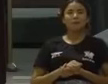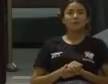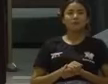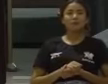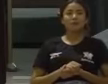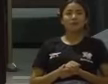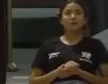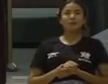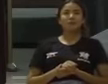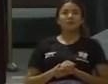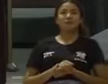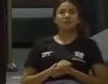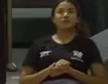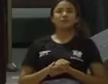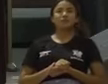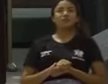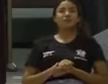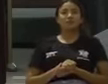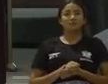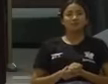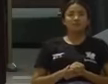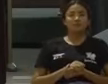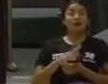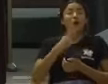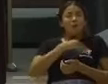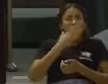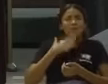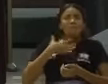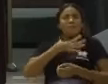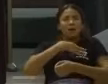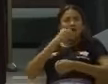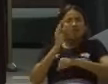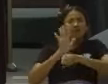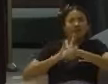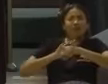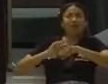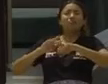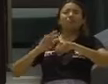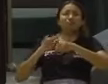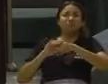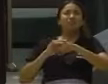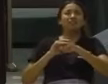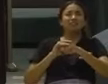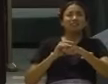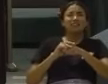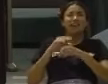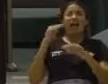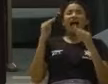Só notícias trágicas, só notícia bombástica,